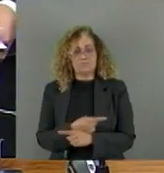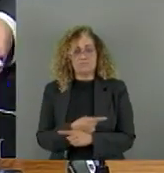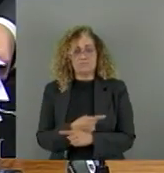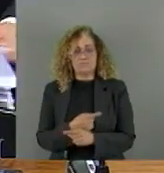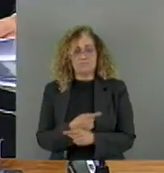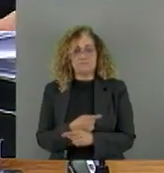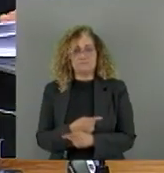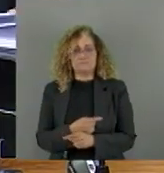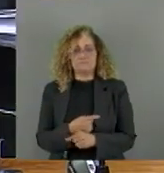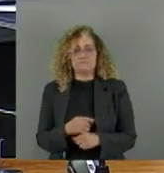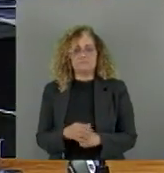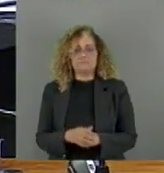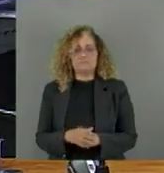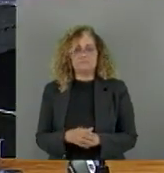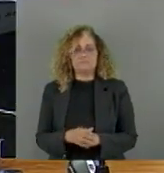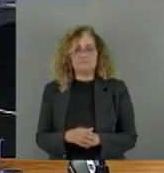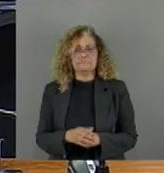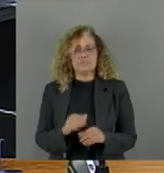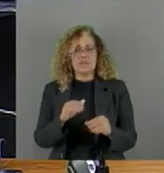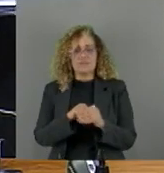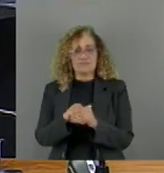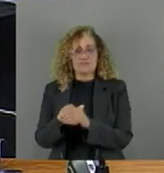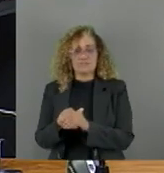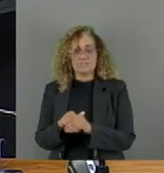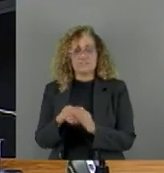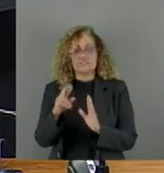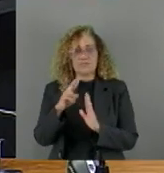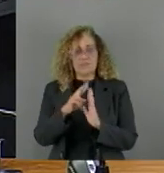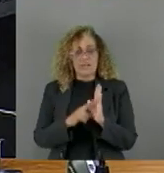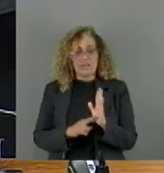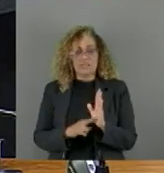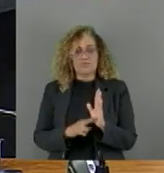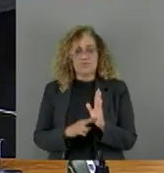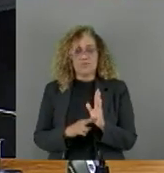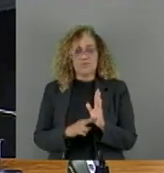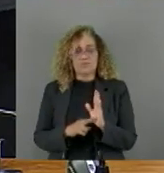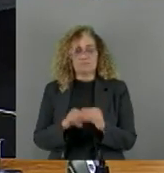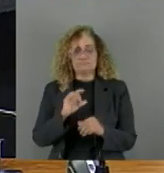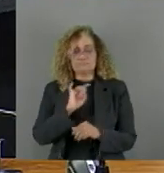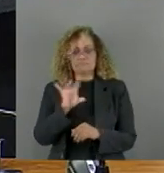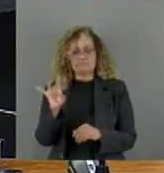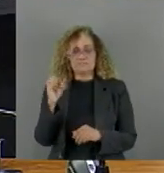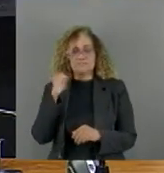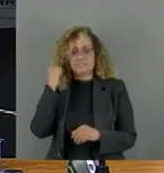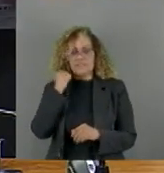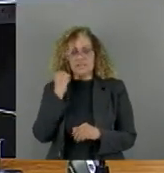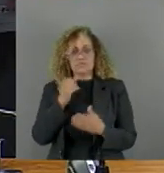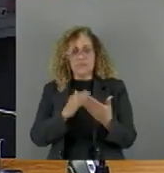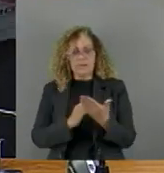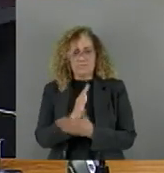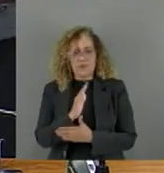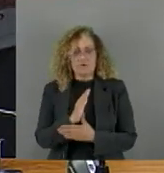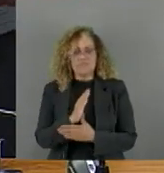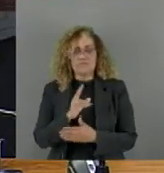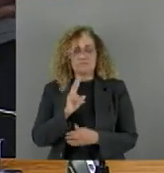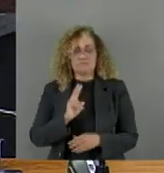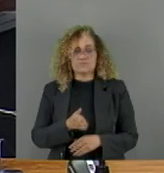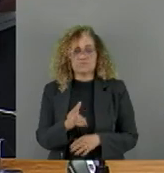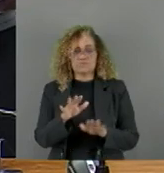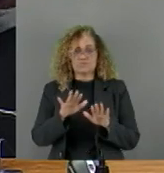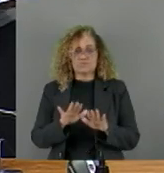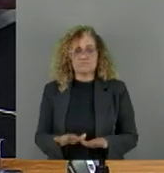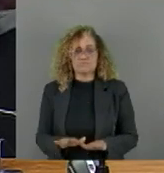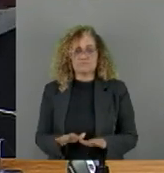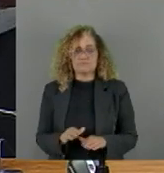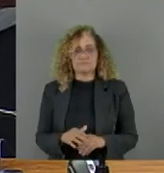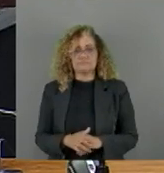a discussão. Em votação, o relatório. Os senhores senadores que o aprovam, queiram permanecer como se